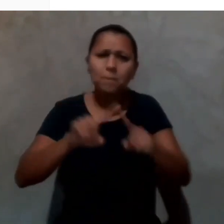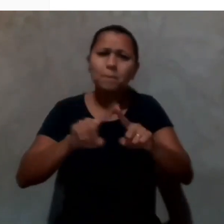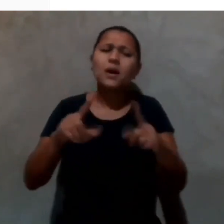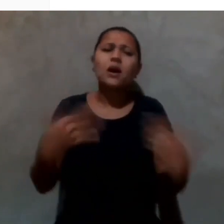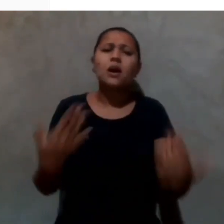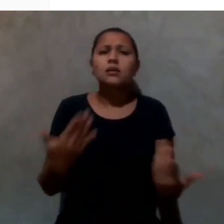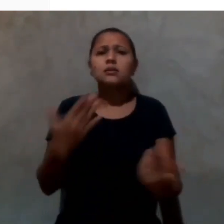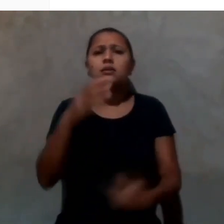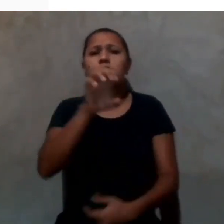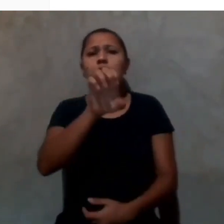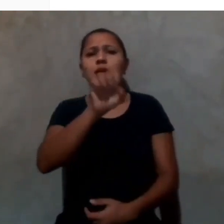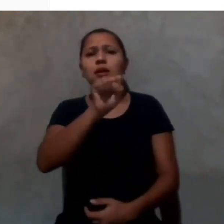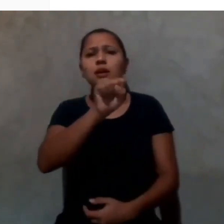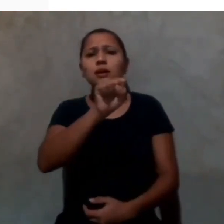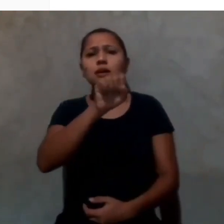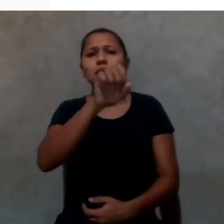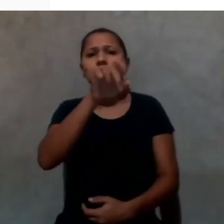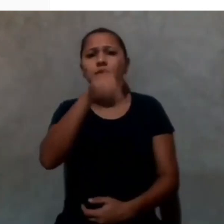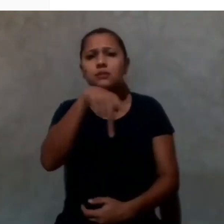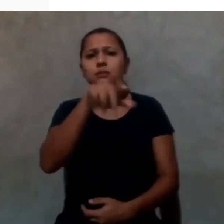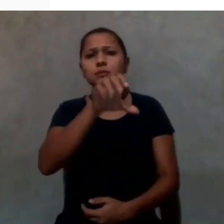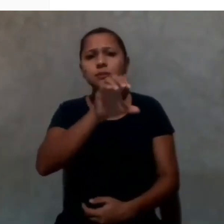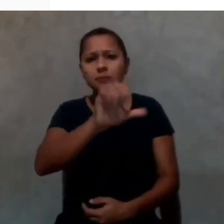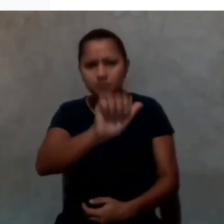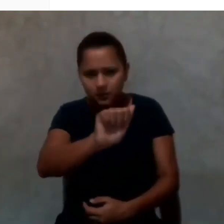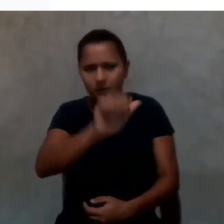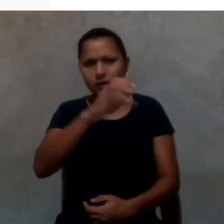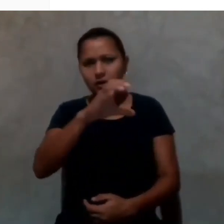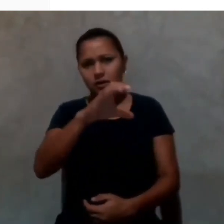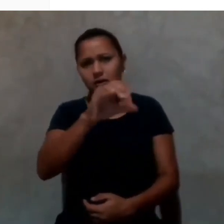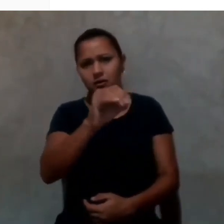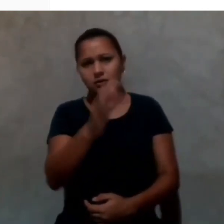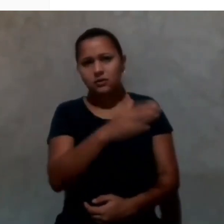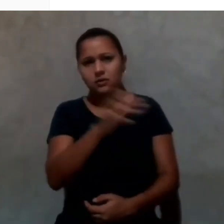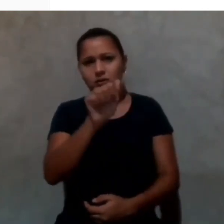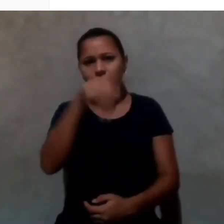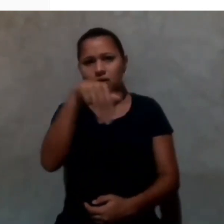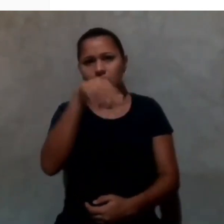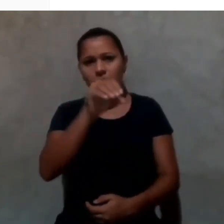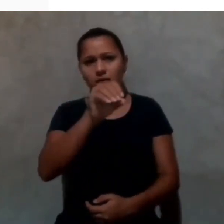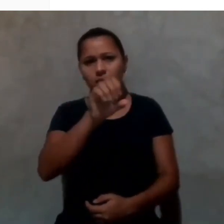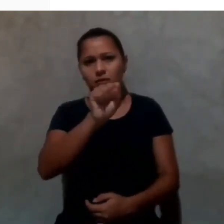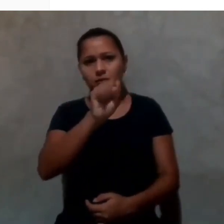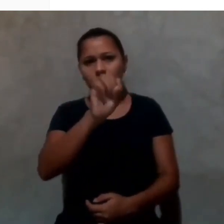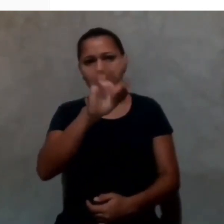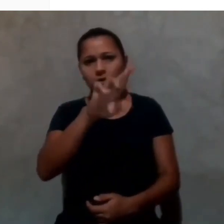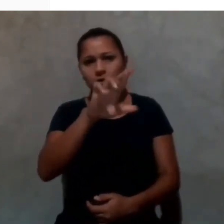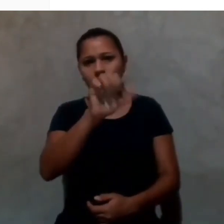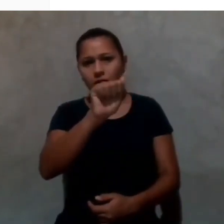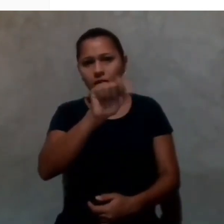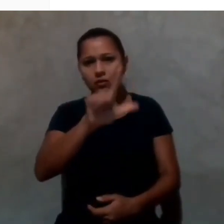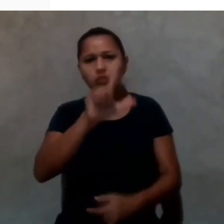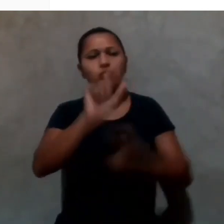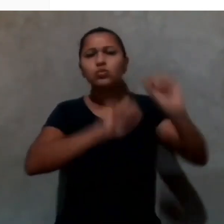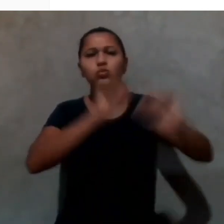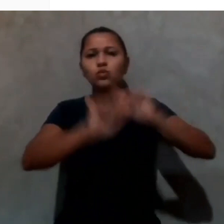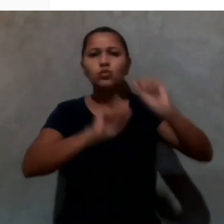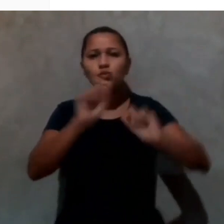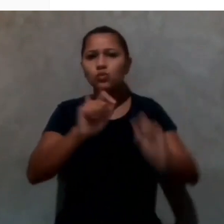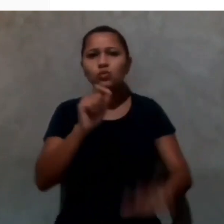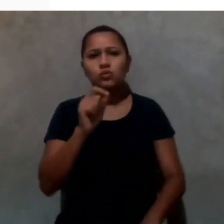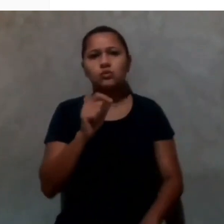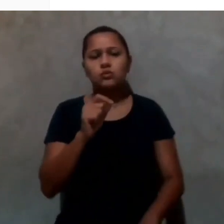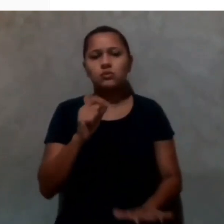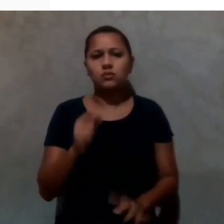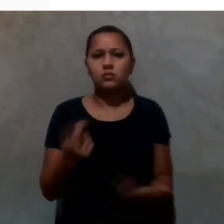dos resultados desejados, que nós vamos representar pela letra E e seu número de elementos por N de E. Na realidade, ele